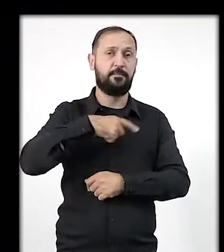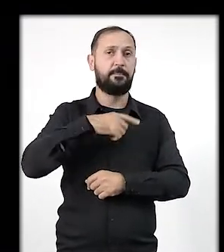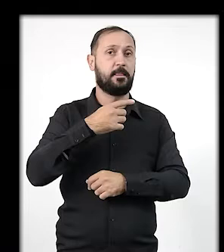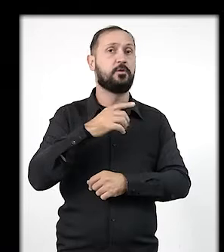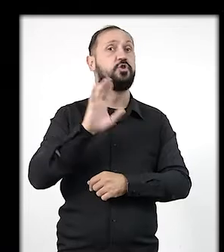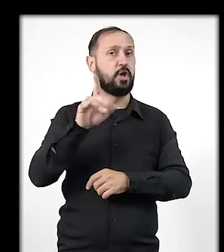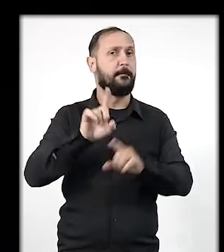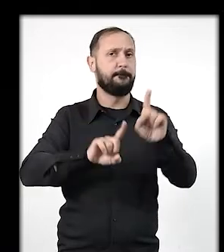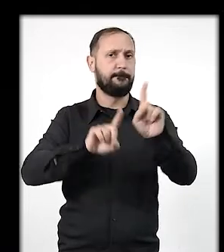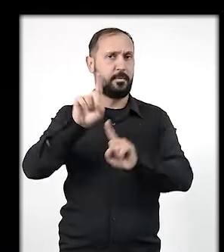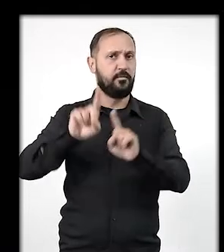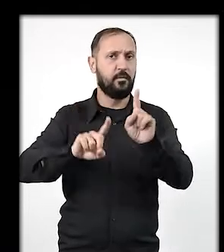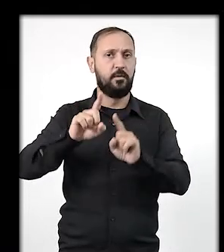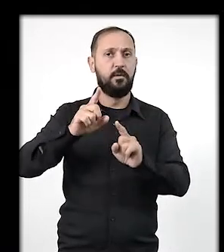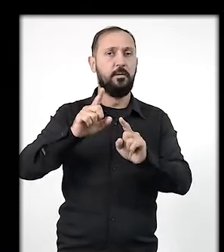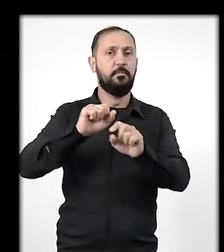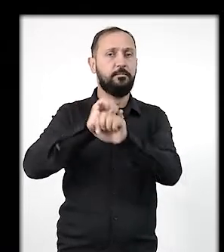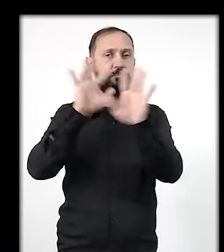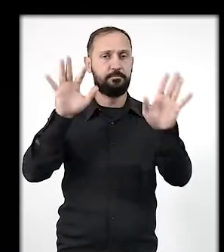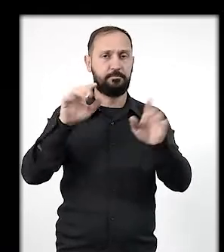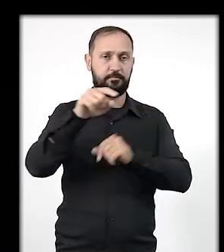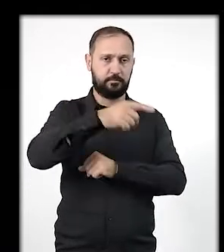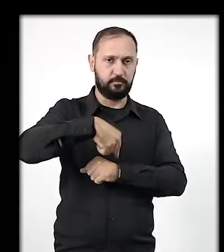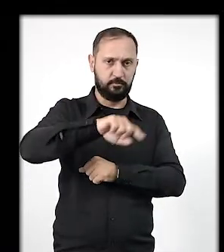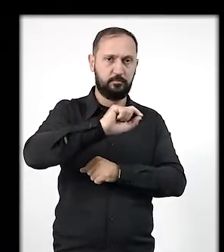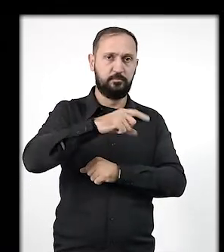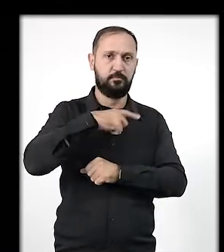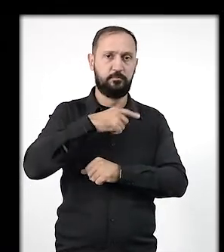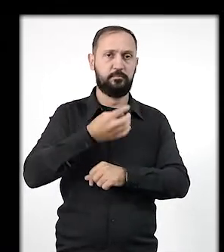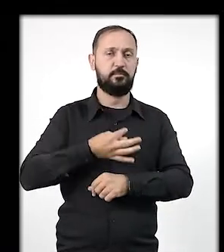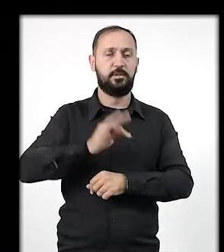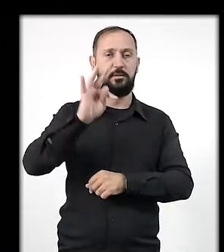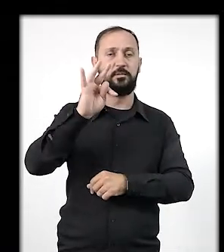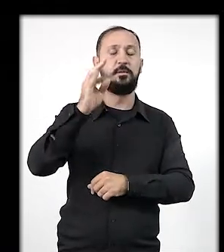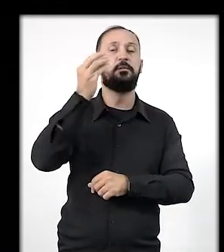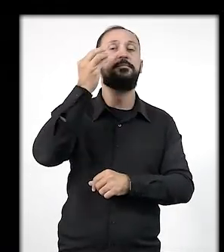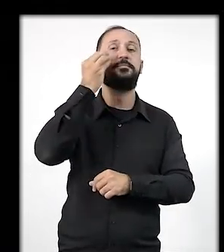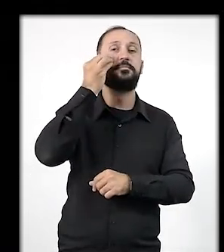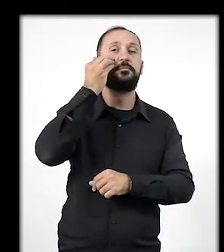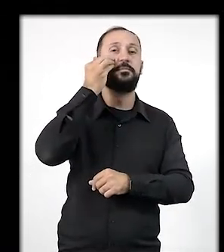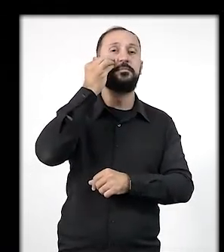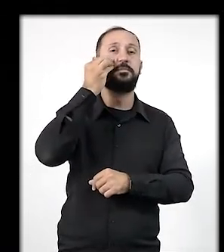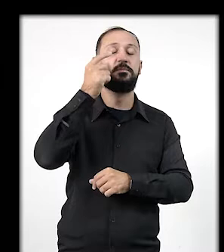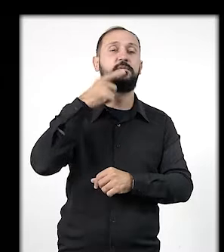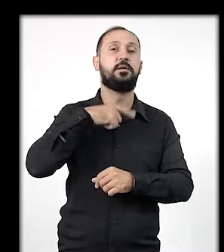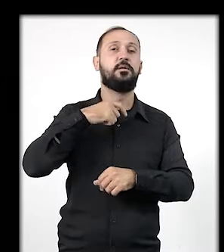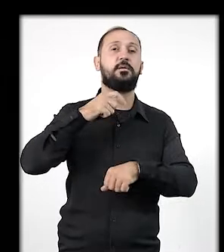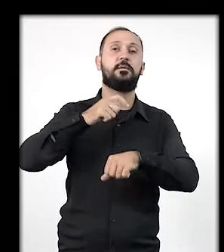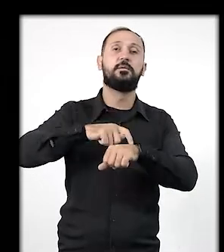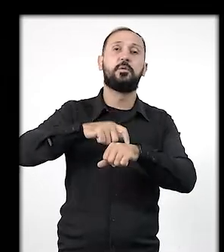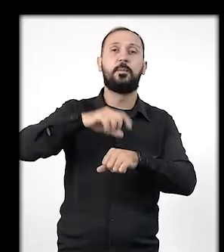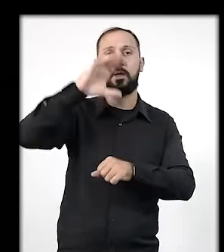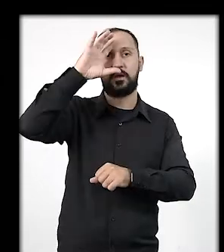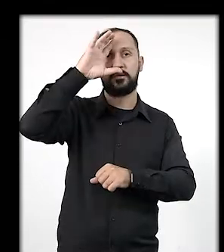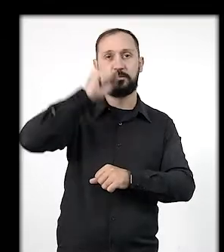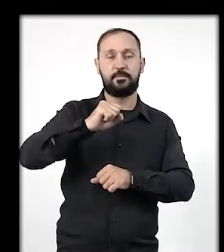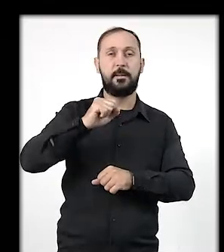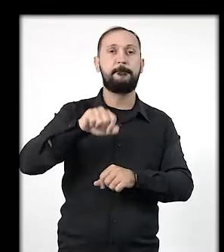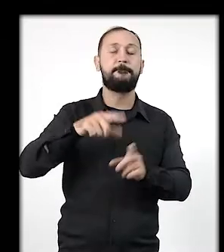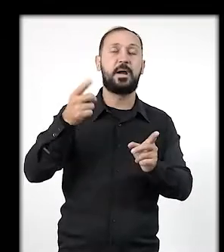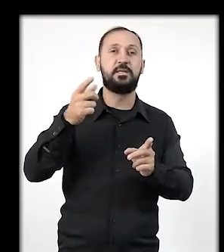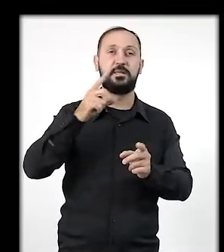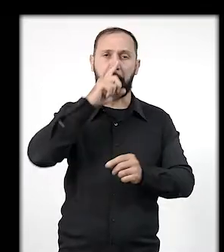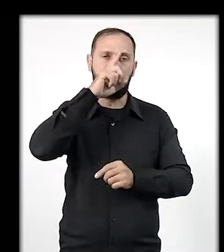né? Isso estatisticamente fica claro que pessoas com mais testosterona tendem a ter tomadas de decisões